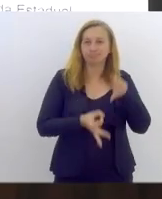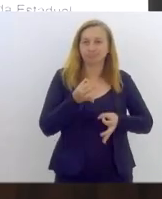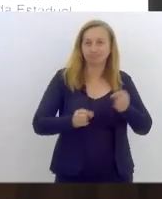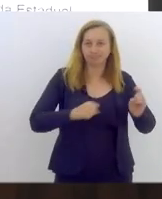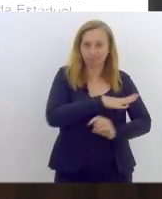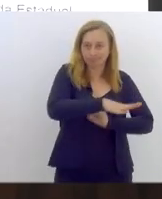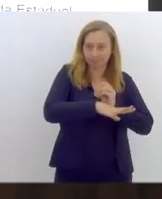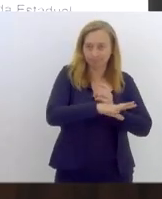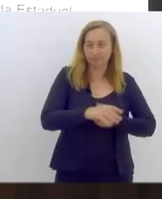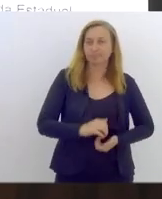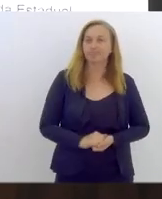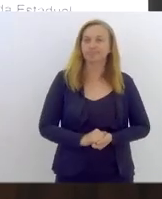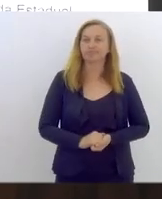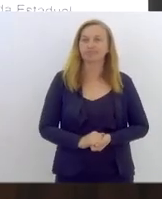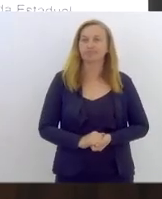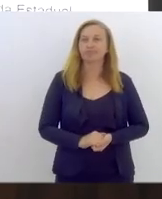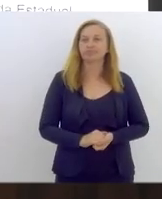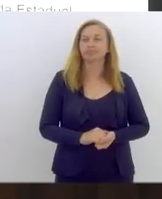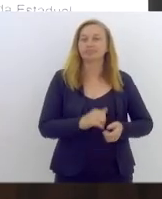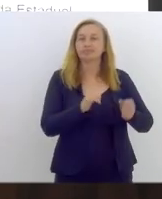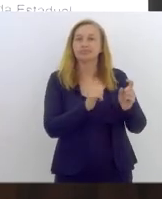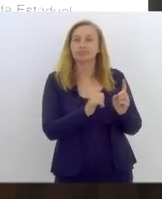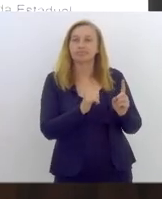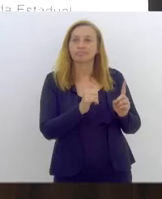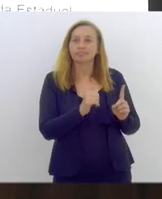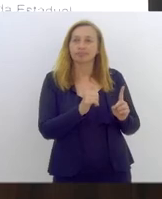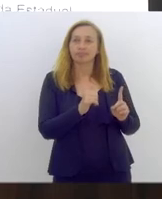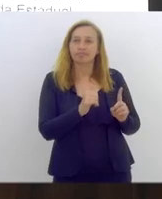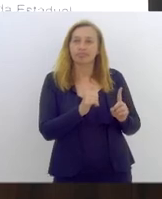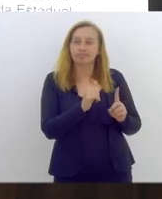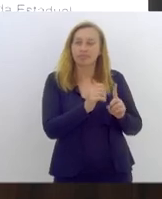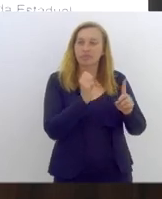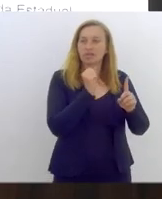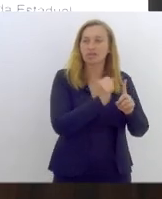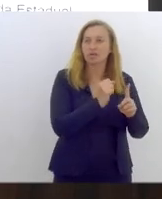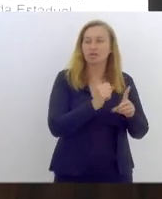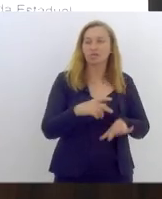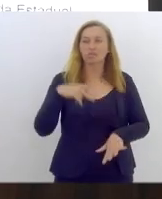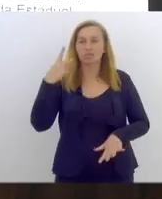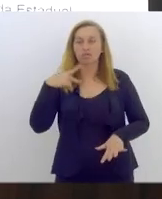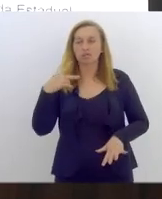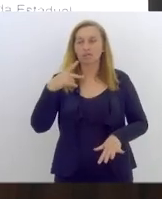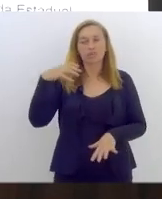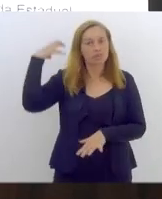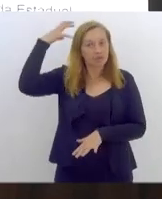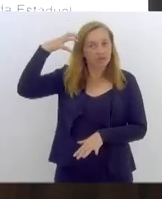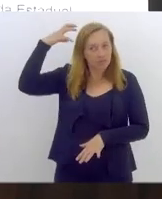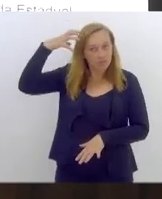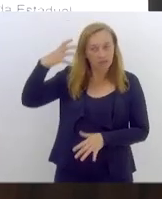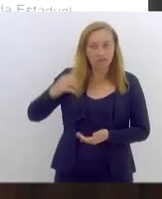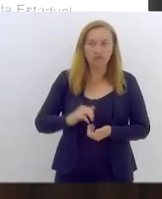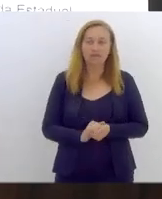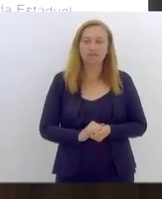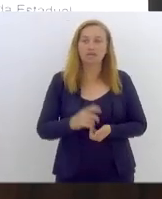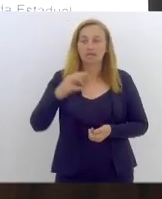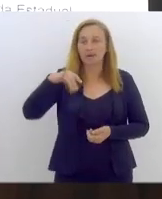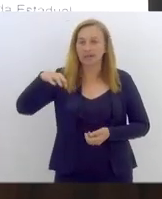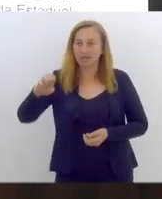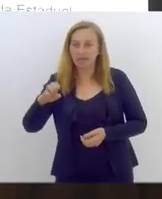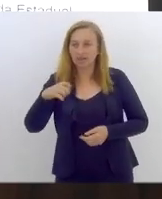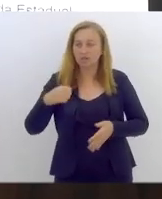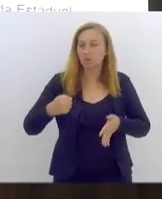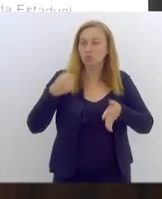social. Desde o feminicídio político de Marielle Franco, Marinette tem sido incansável na busca